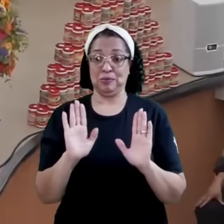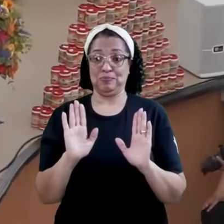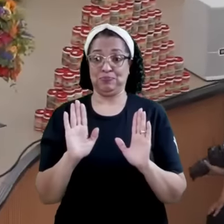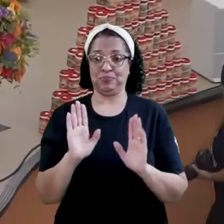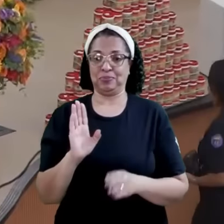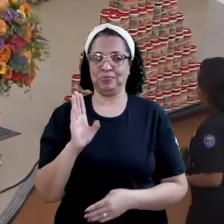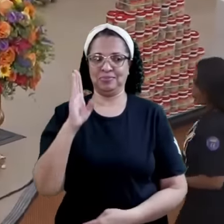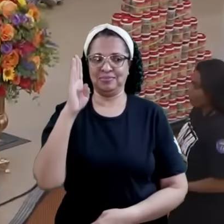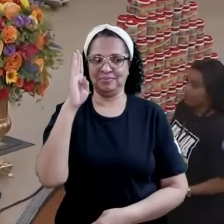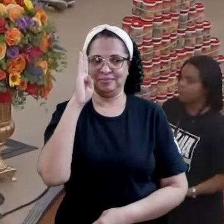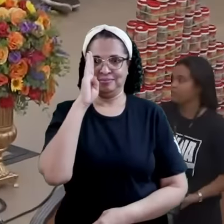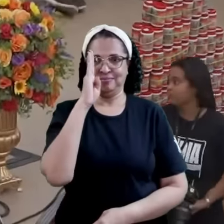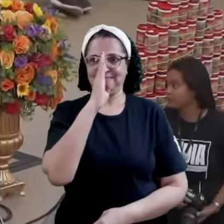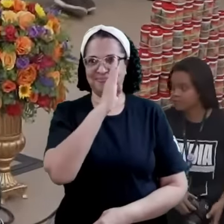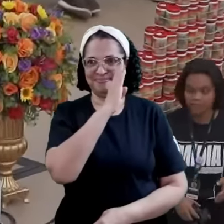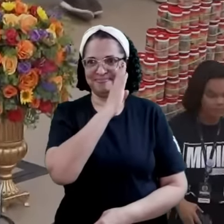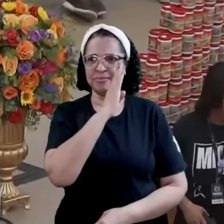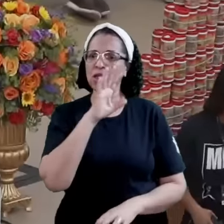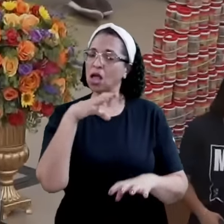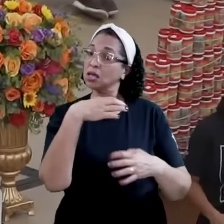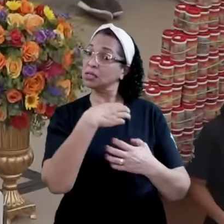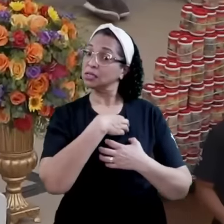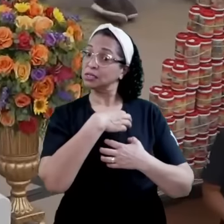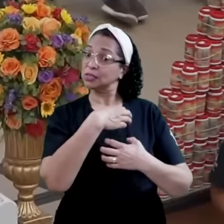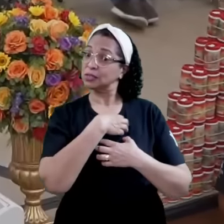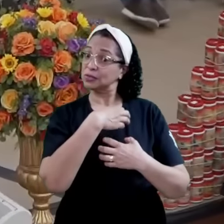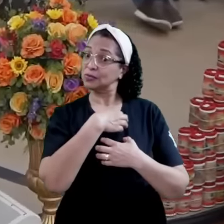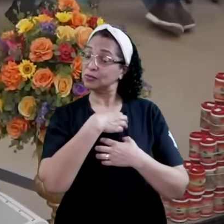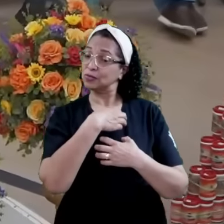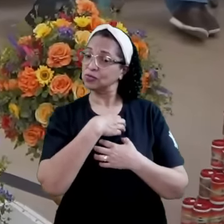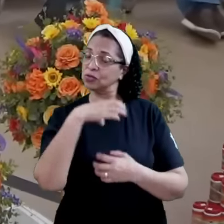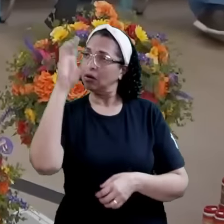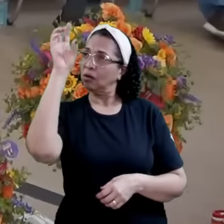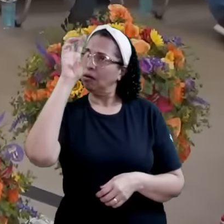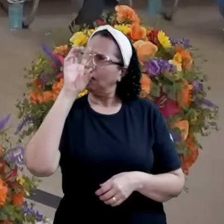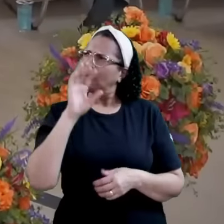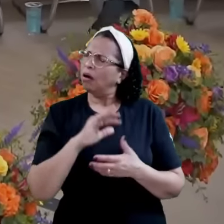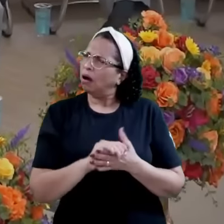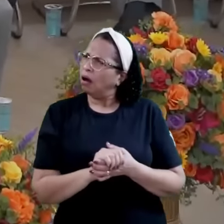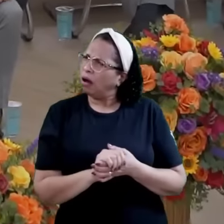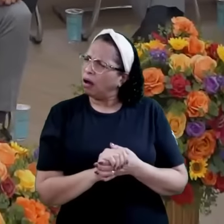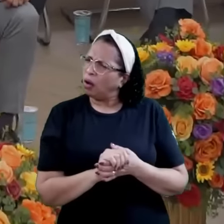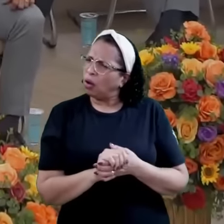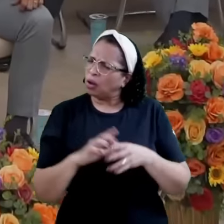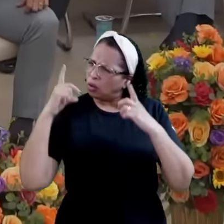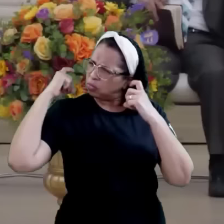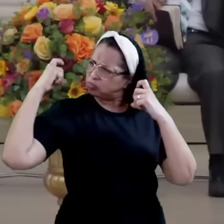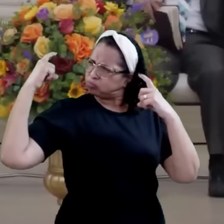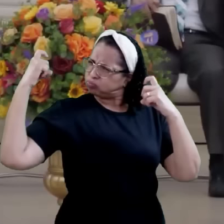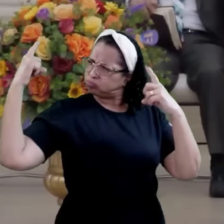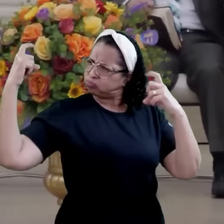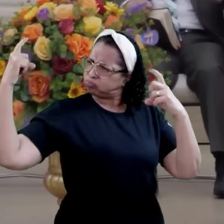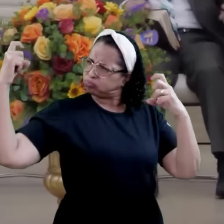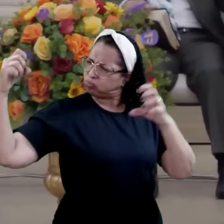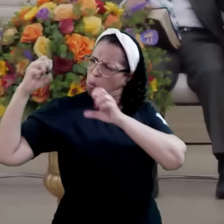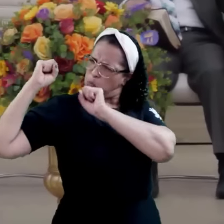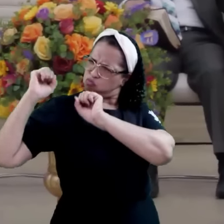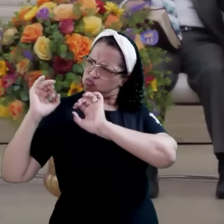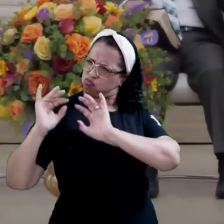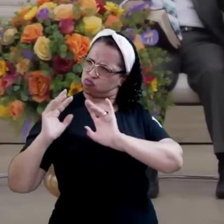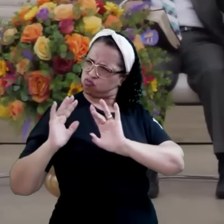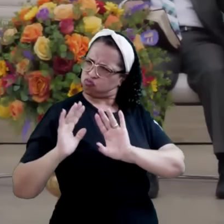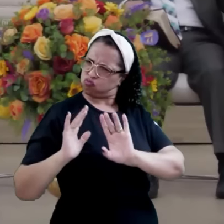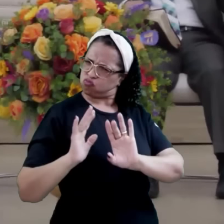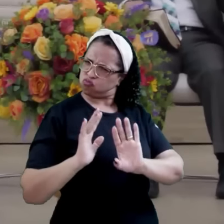irmão bmel ouviu o barulhão perguntou que barulho é esse aí é o Nazareno que tá passando o que dormiu na casa de isaquel